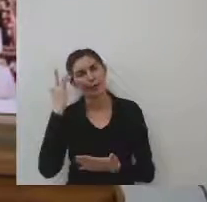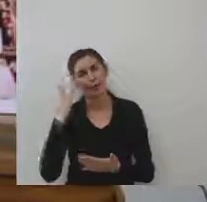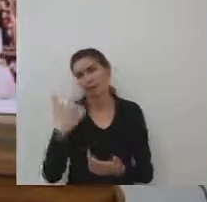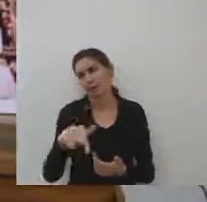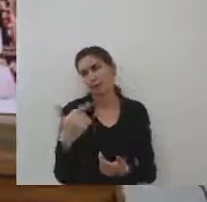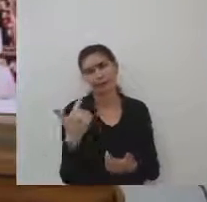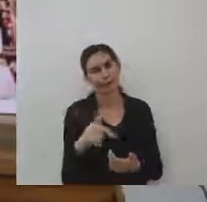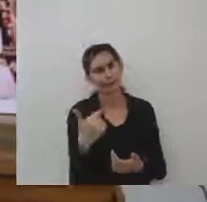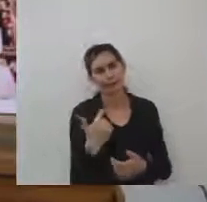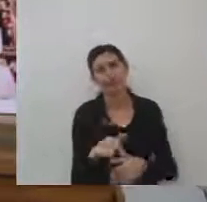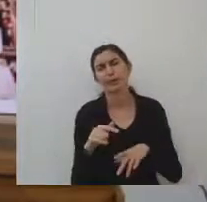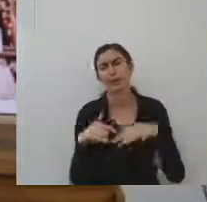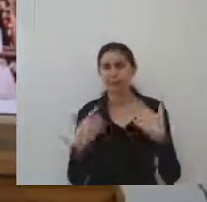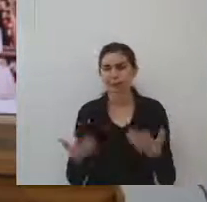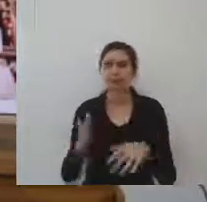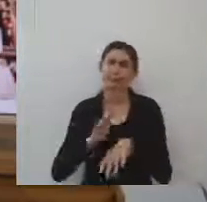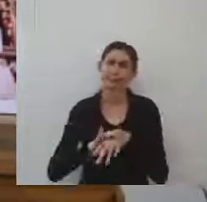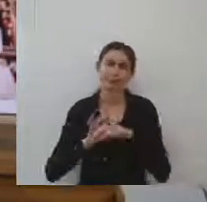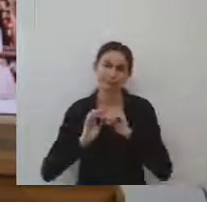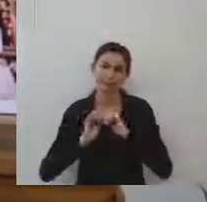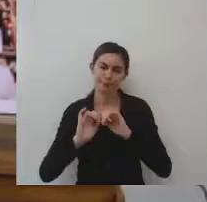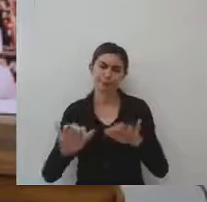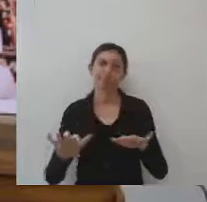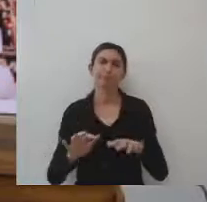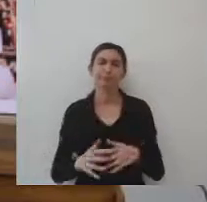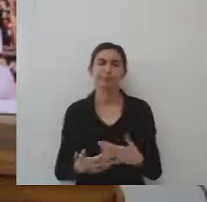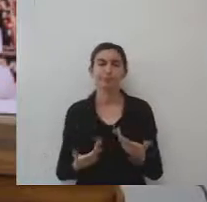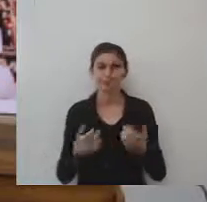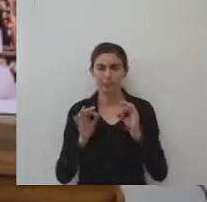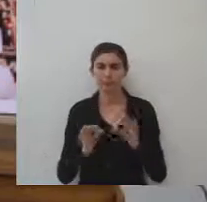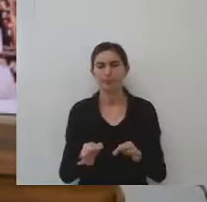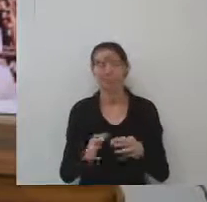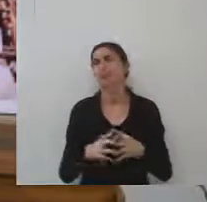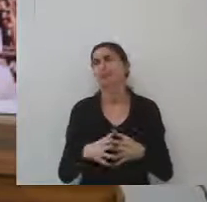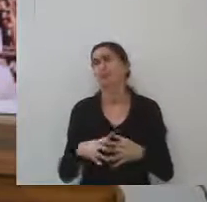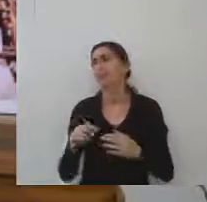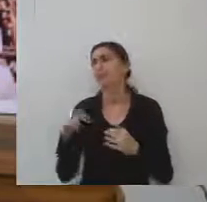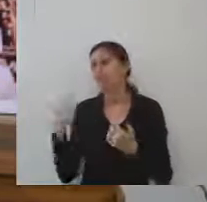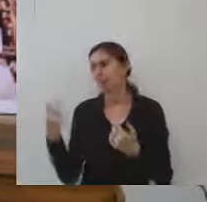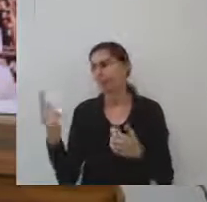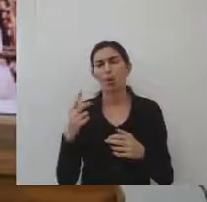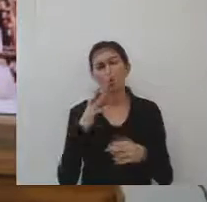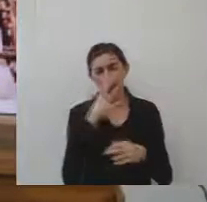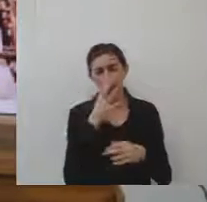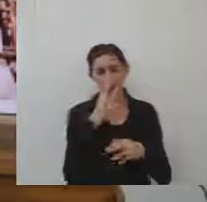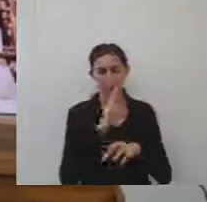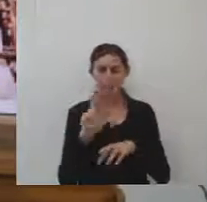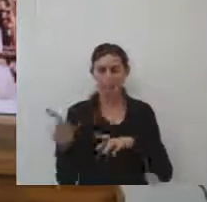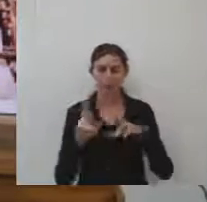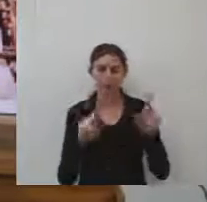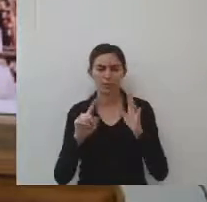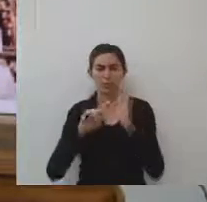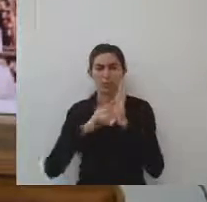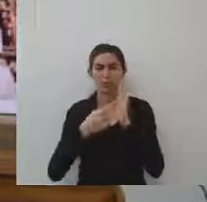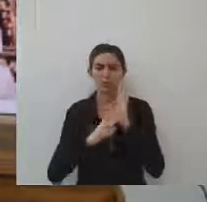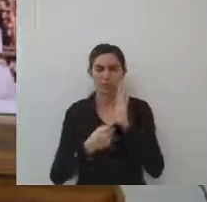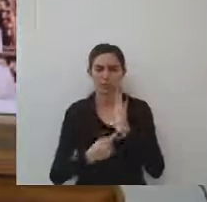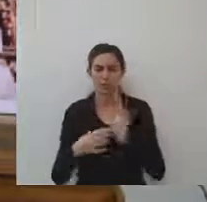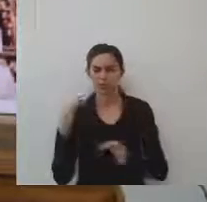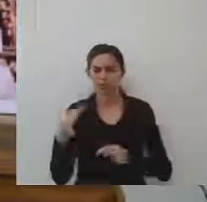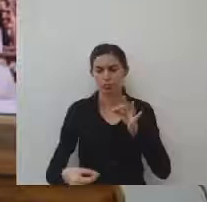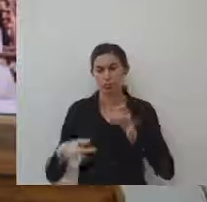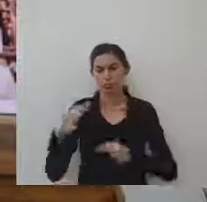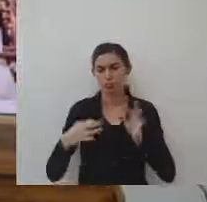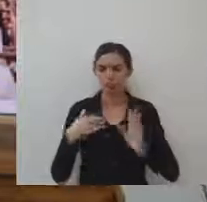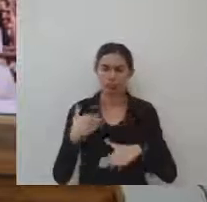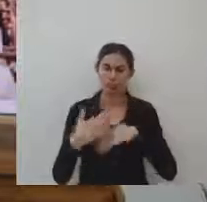ter devido a essa pandemia, tá certo? Então, é observado também vários critérios de julgamento, como a questão